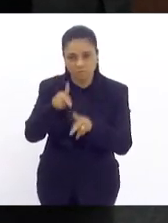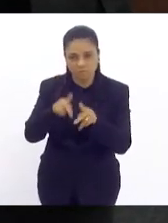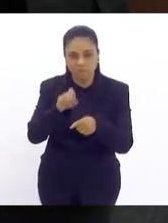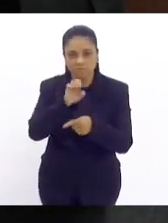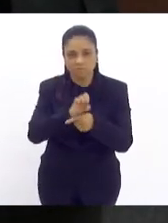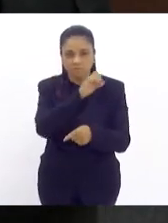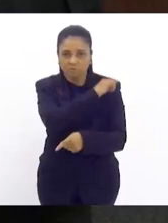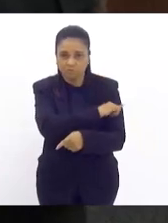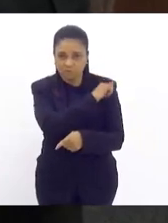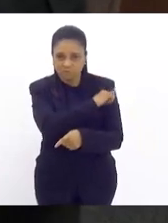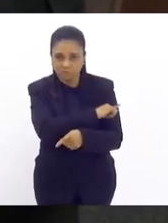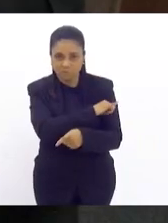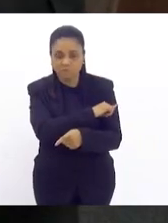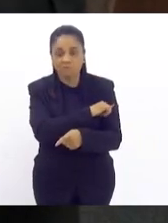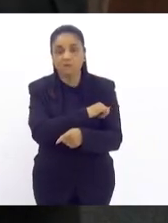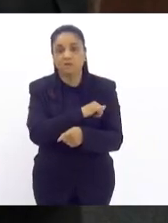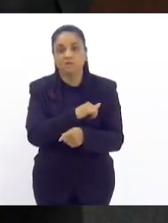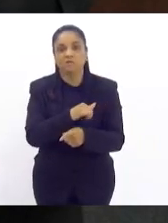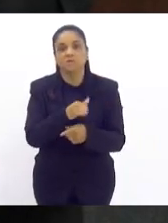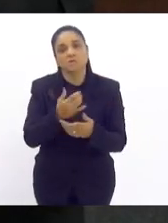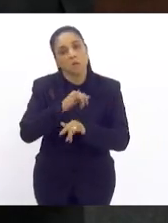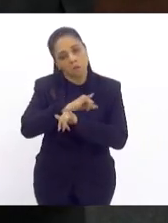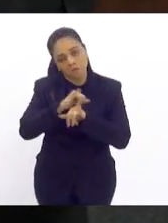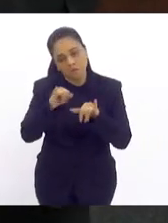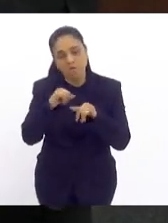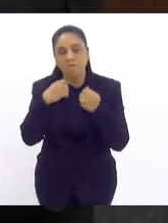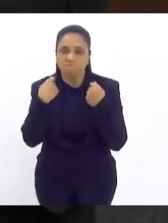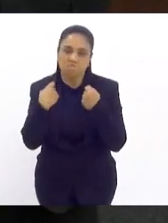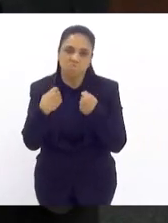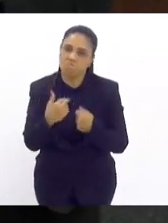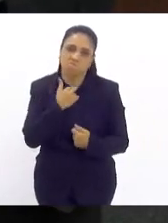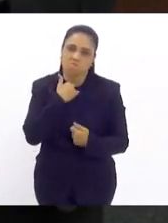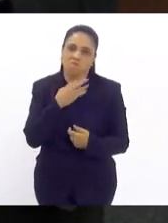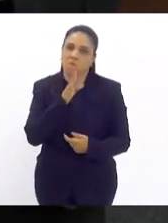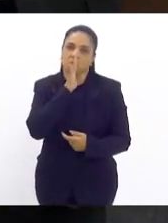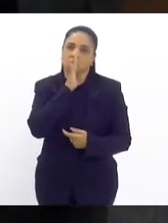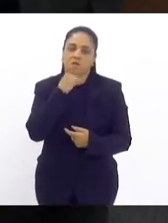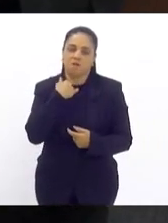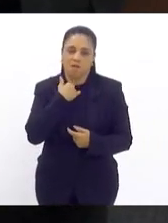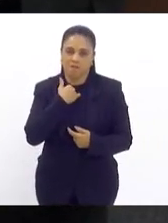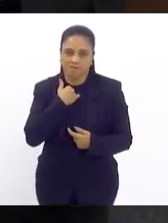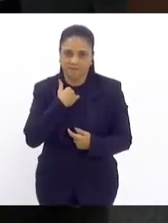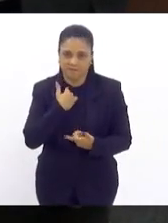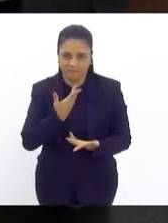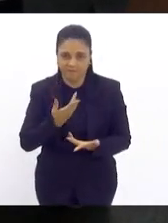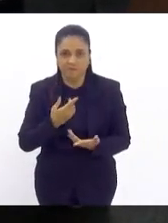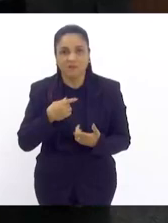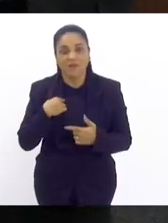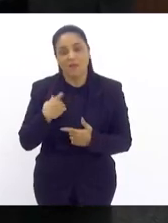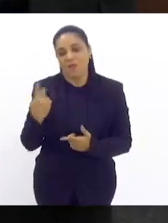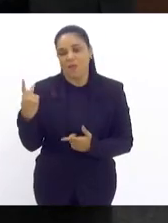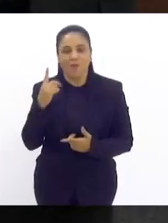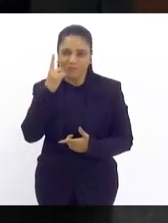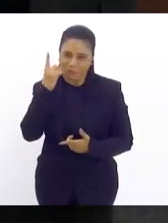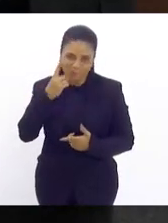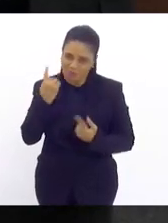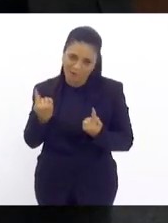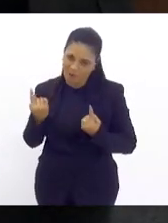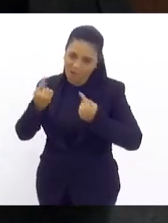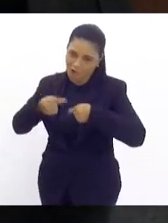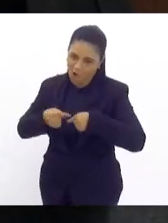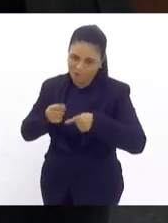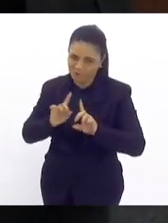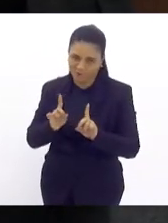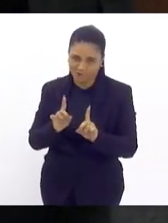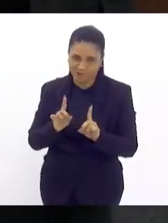não poderia deixar de dar essa contribuição e evidentemente que eu Deputado Gualberto não vamos competir nem